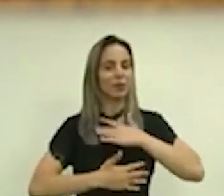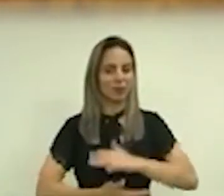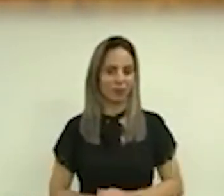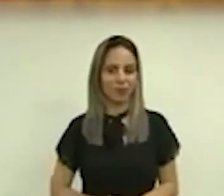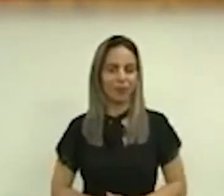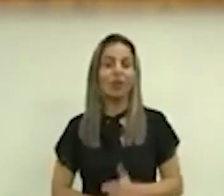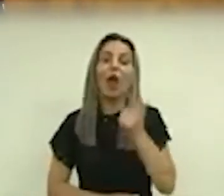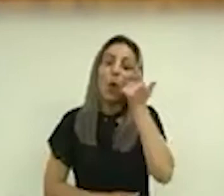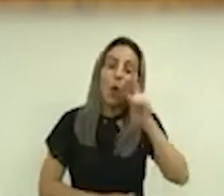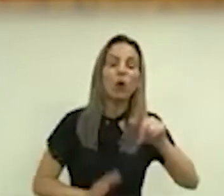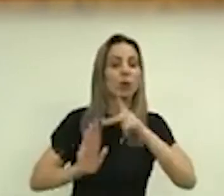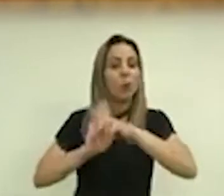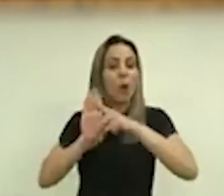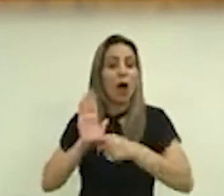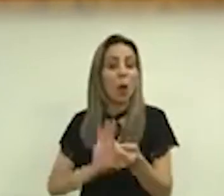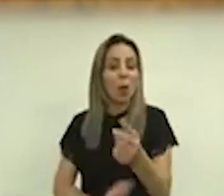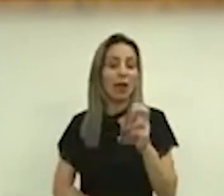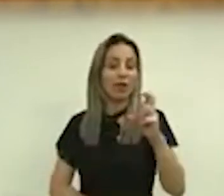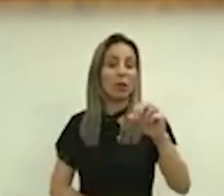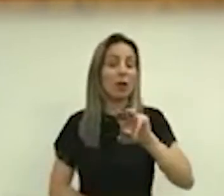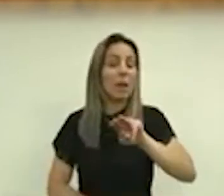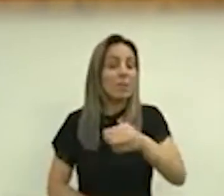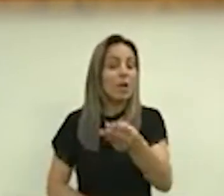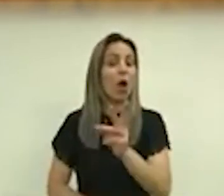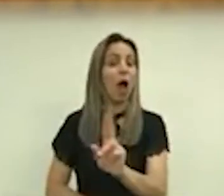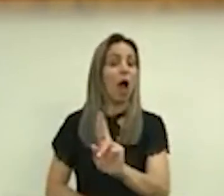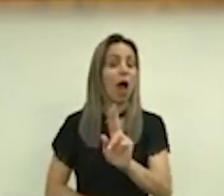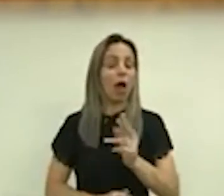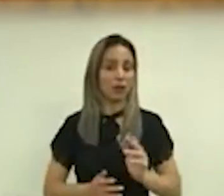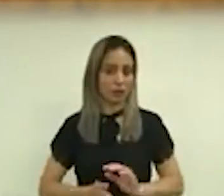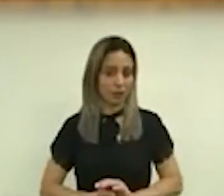outro projeto vinha com quase 50 milhões de reais